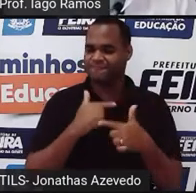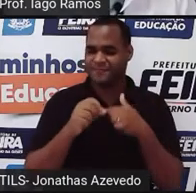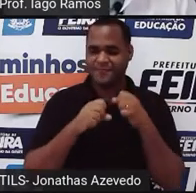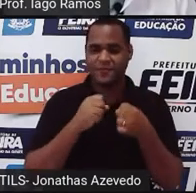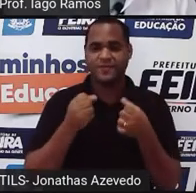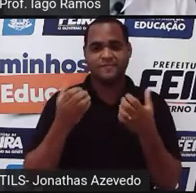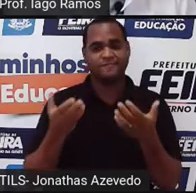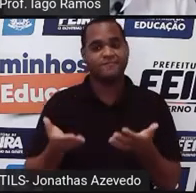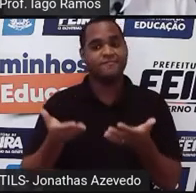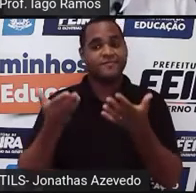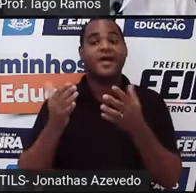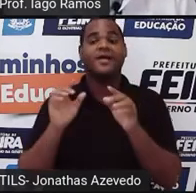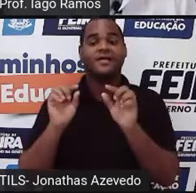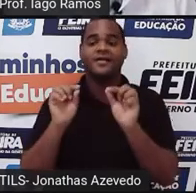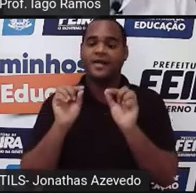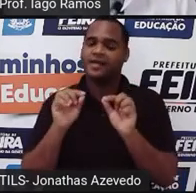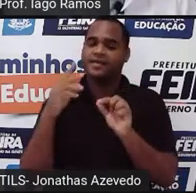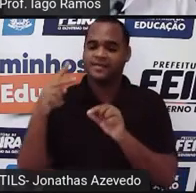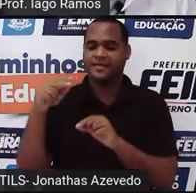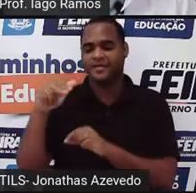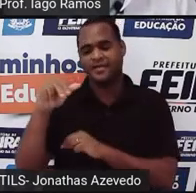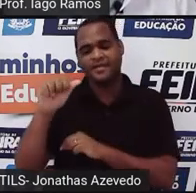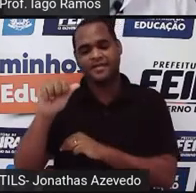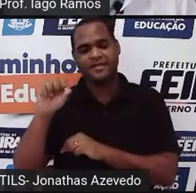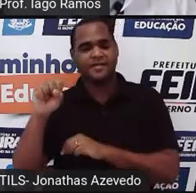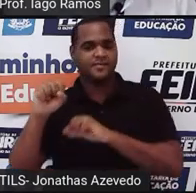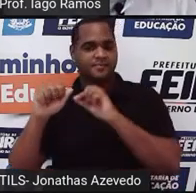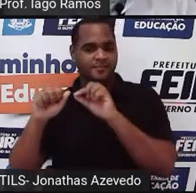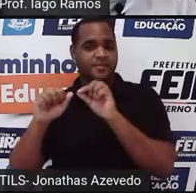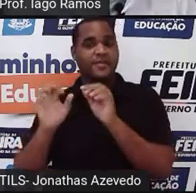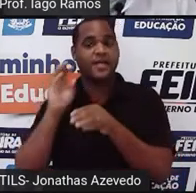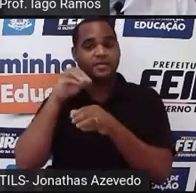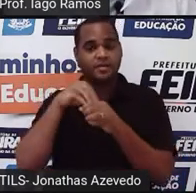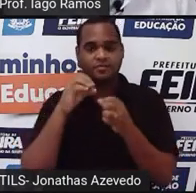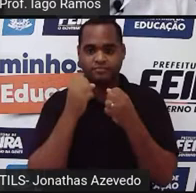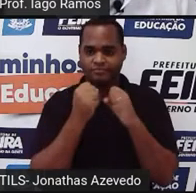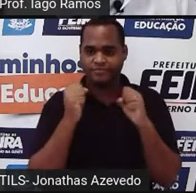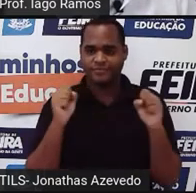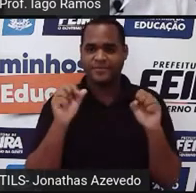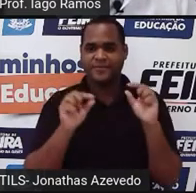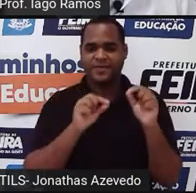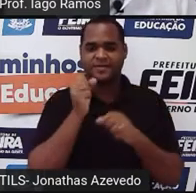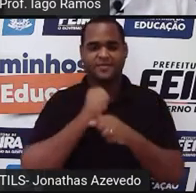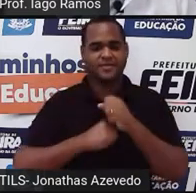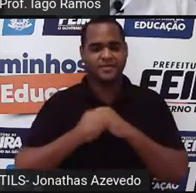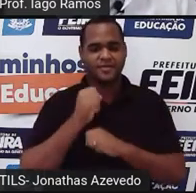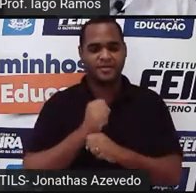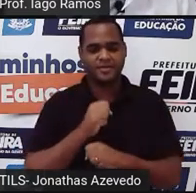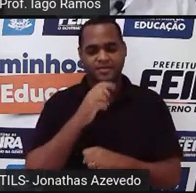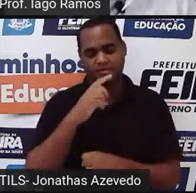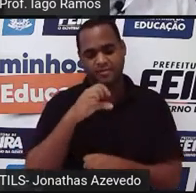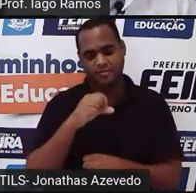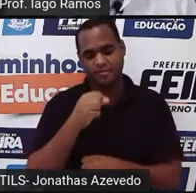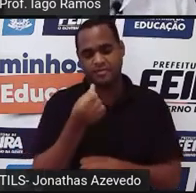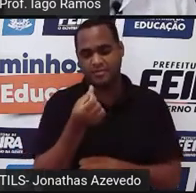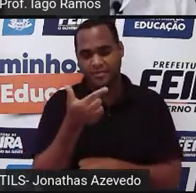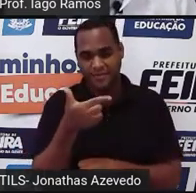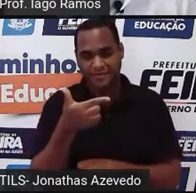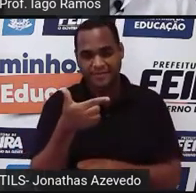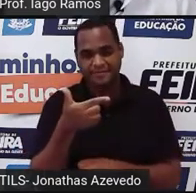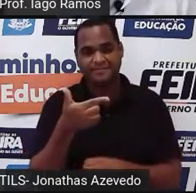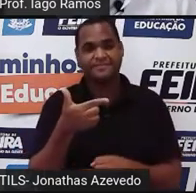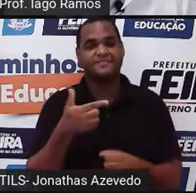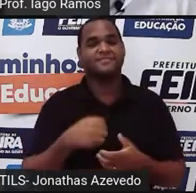desenvolvia na NASA né e dentro dessa grandeza tá no ano de 1962